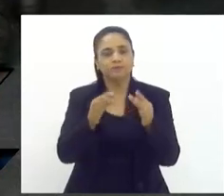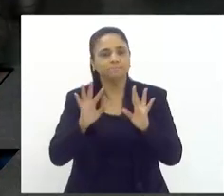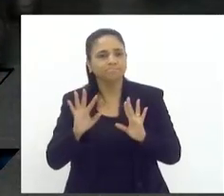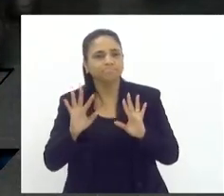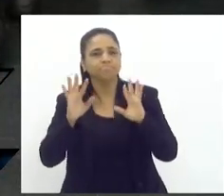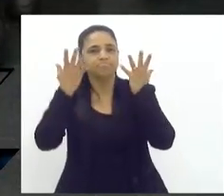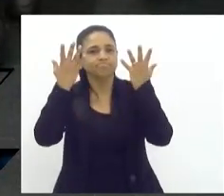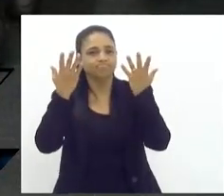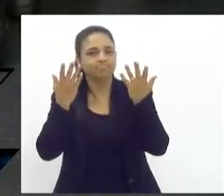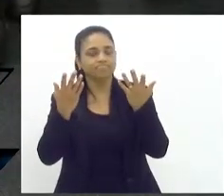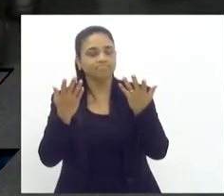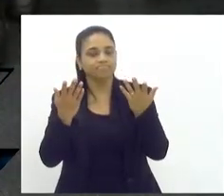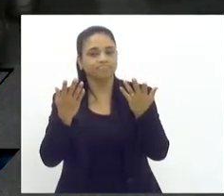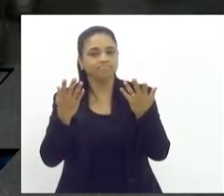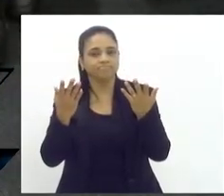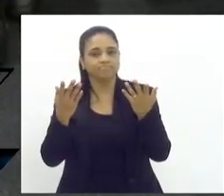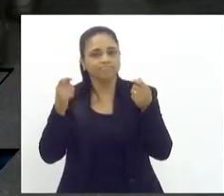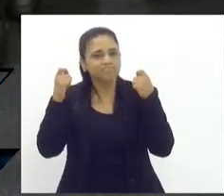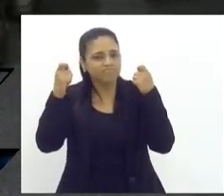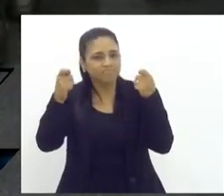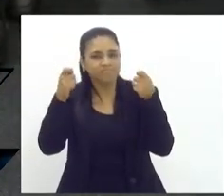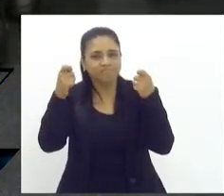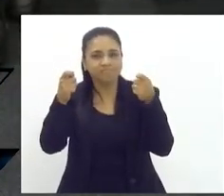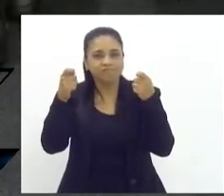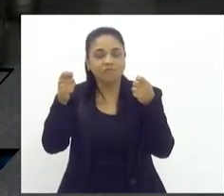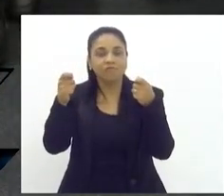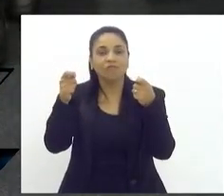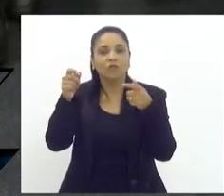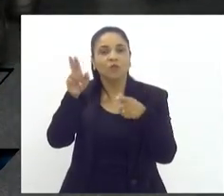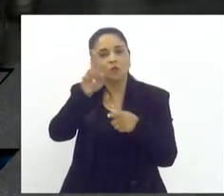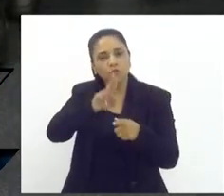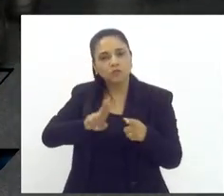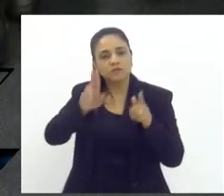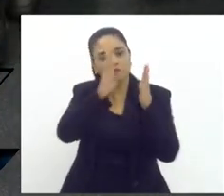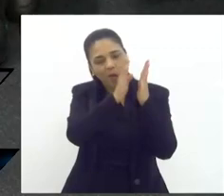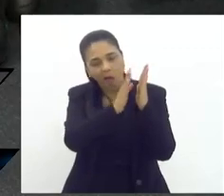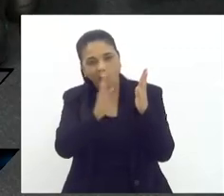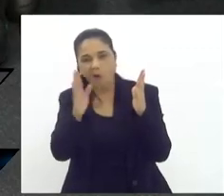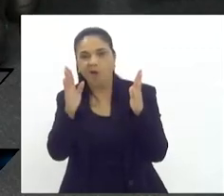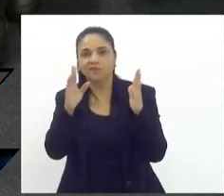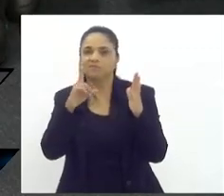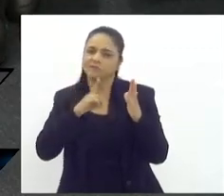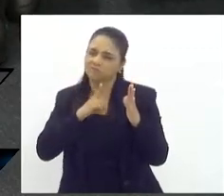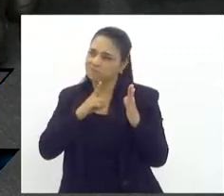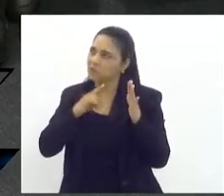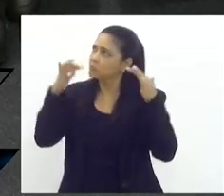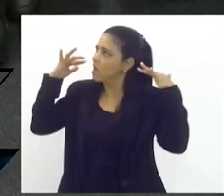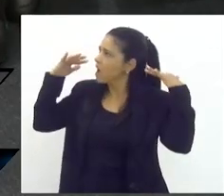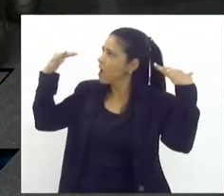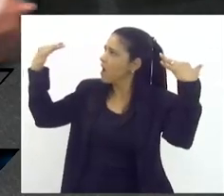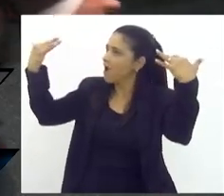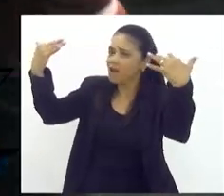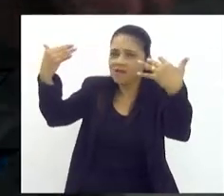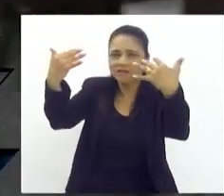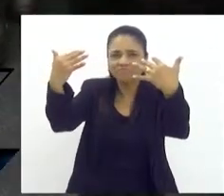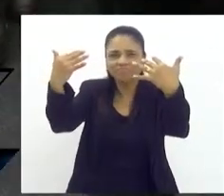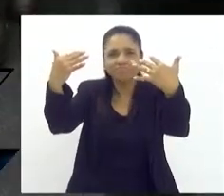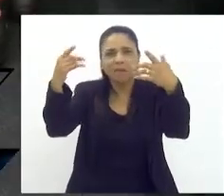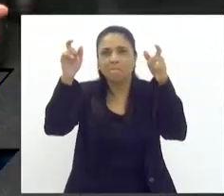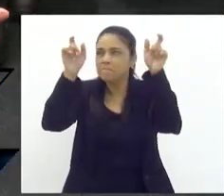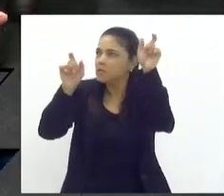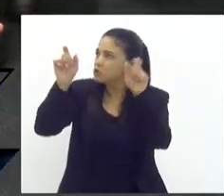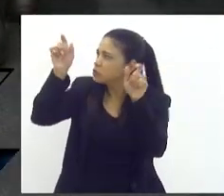manifestações utilizando o artifício do pela ordem mas nós temos as nossas Galerias aqui